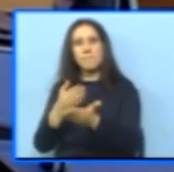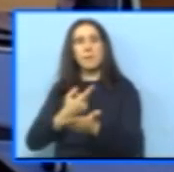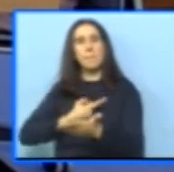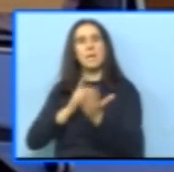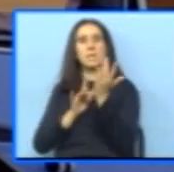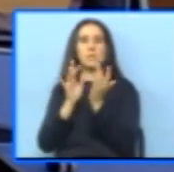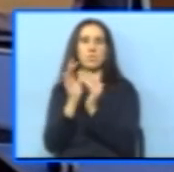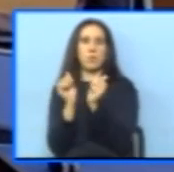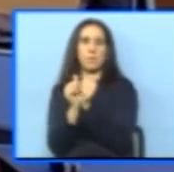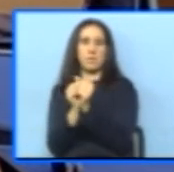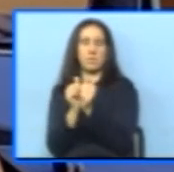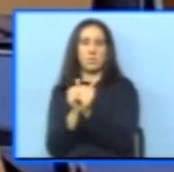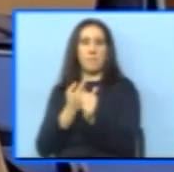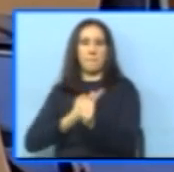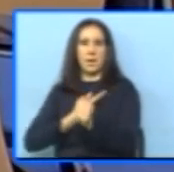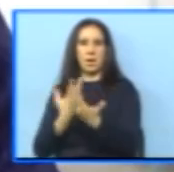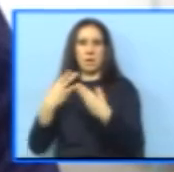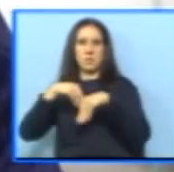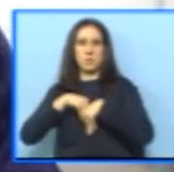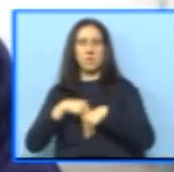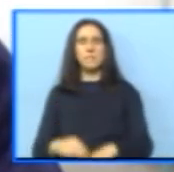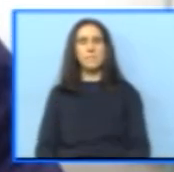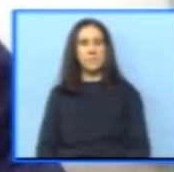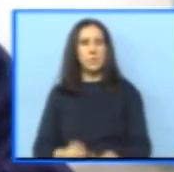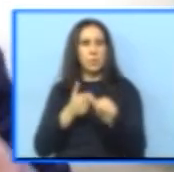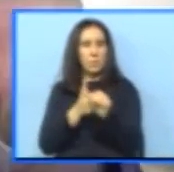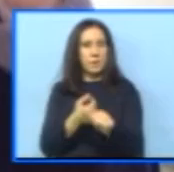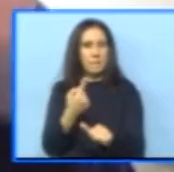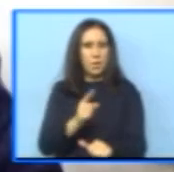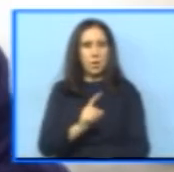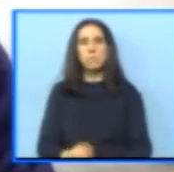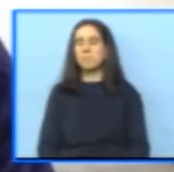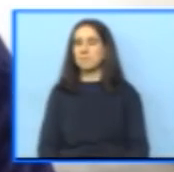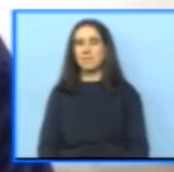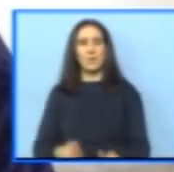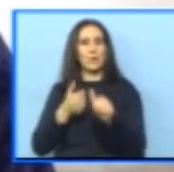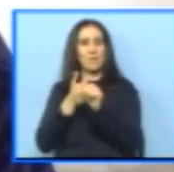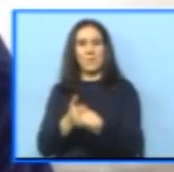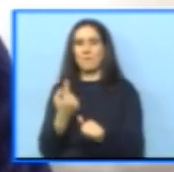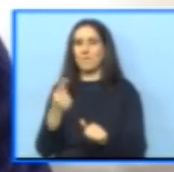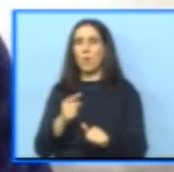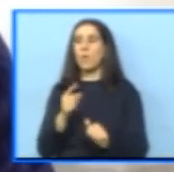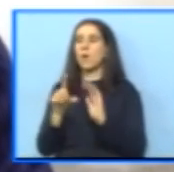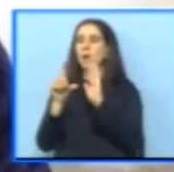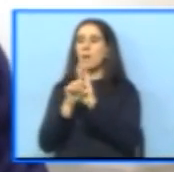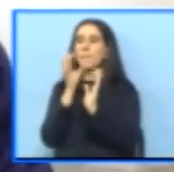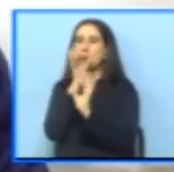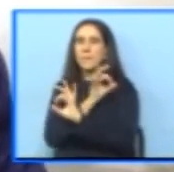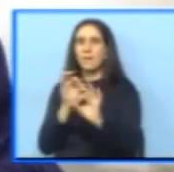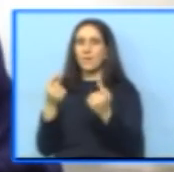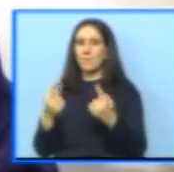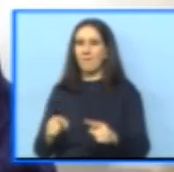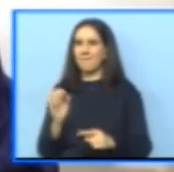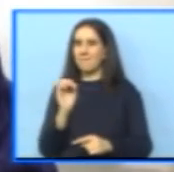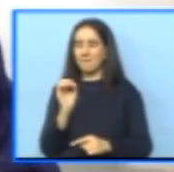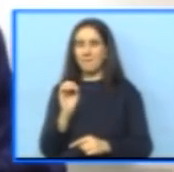Cristo, é preciso a tal adesão. Cumprir. Não basta cumprir, não basta ter simplesmente leis muito perfeitas. É preciso, de facto,